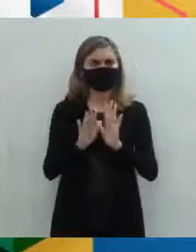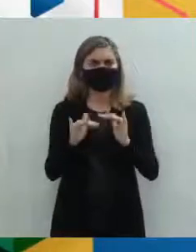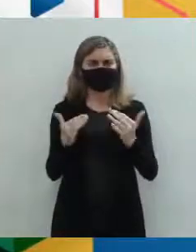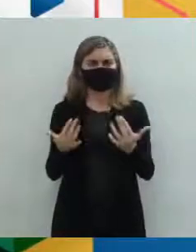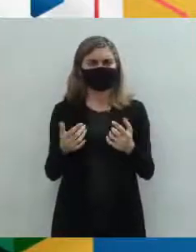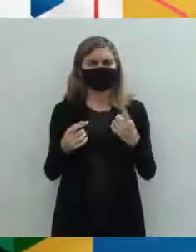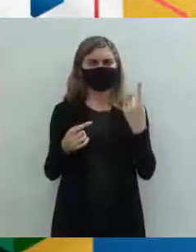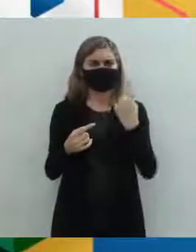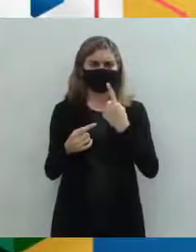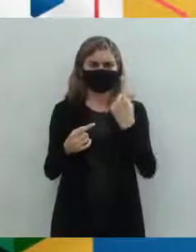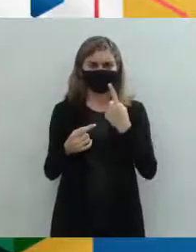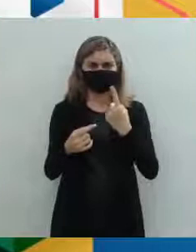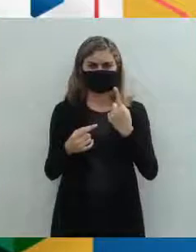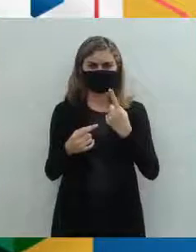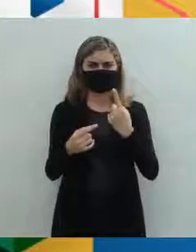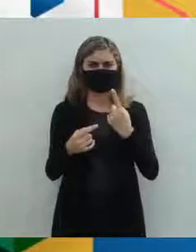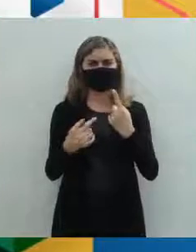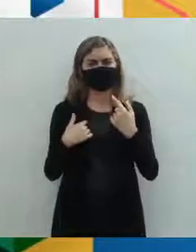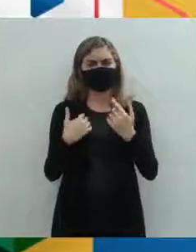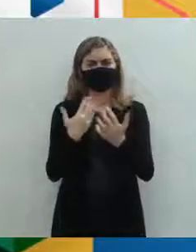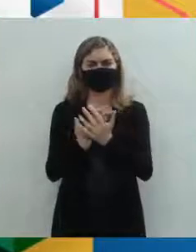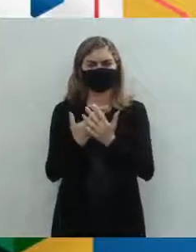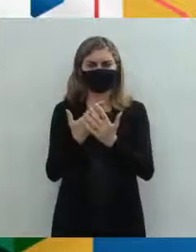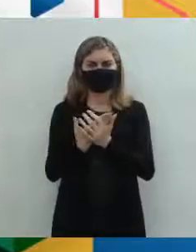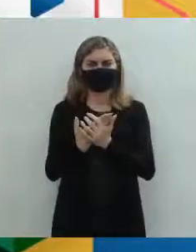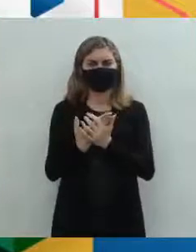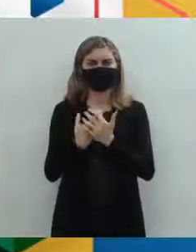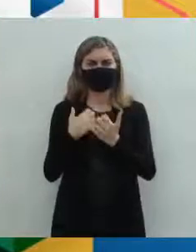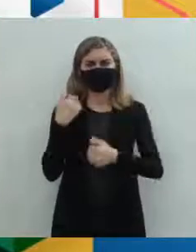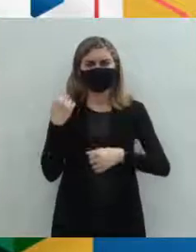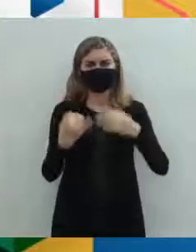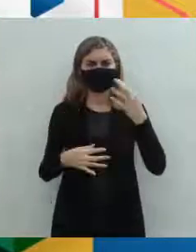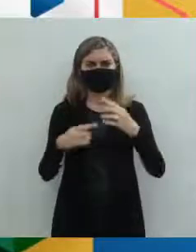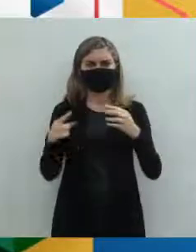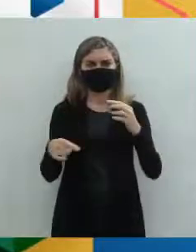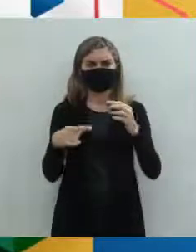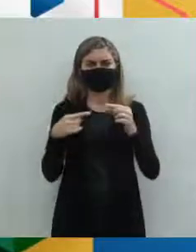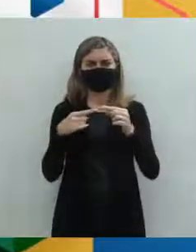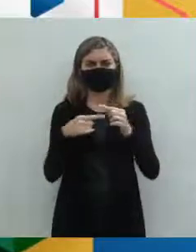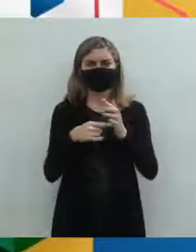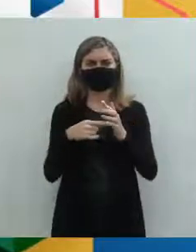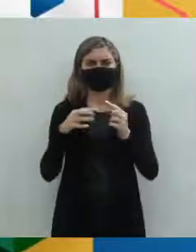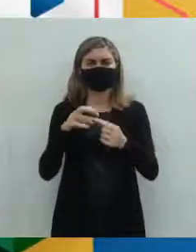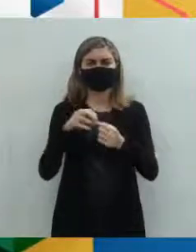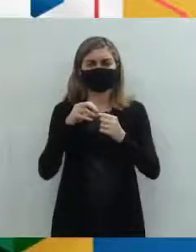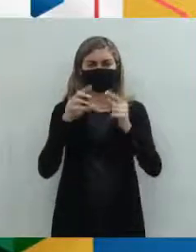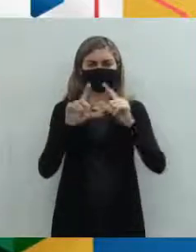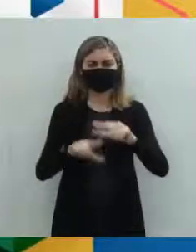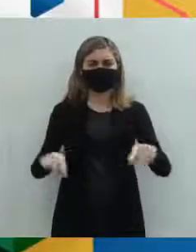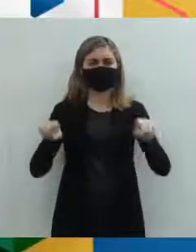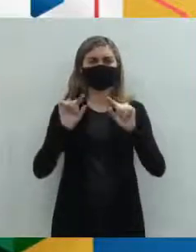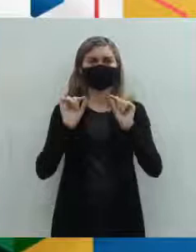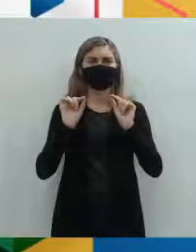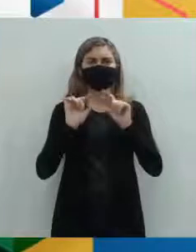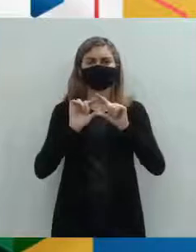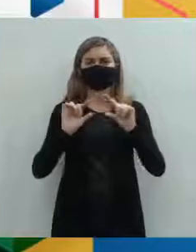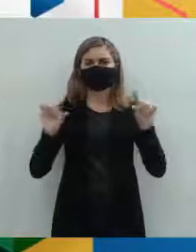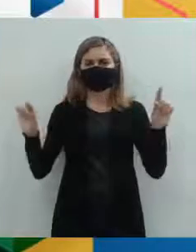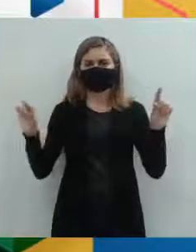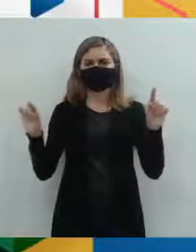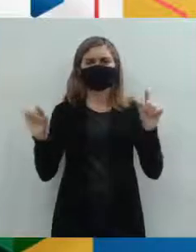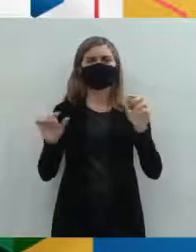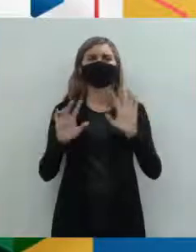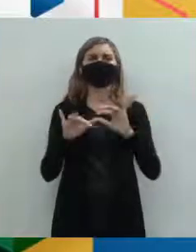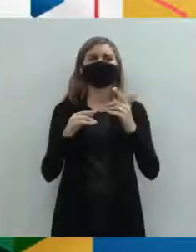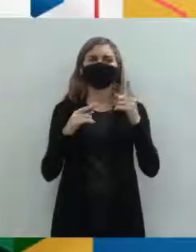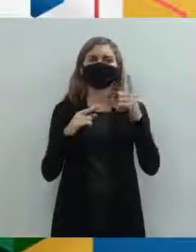a primeira dimensão que a gente vai estudar, a gente vai dizer que são os objetos unidimensionais. Então,